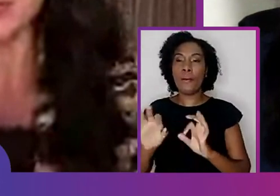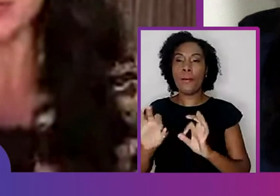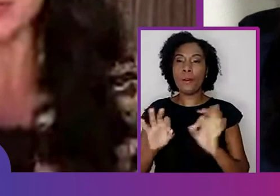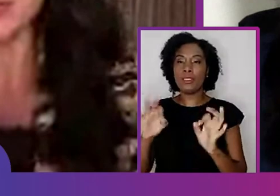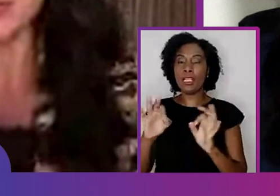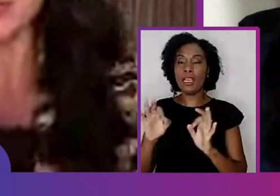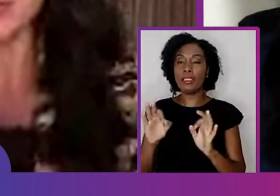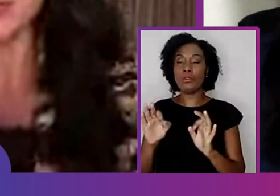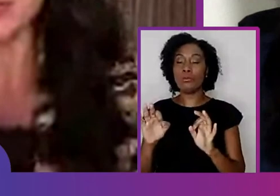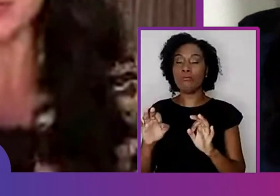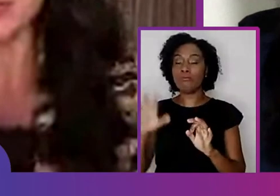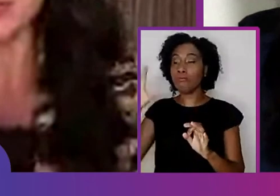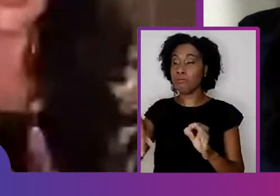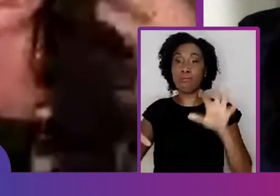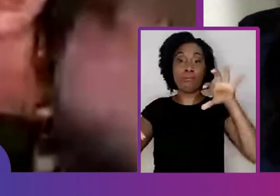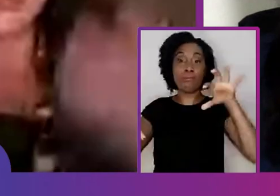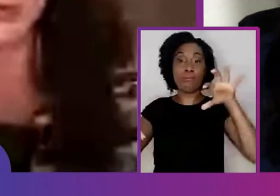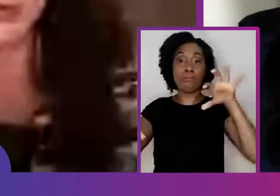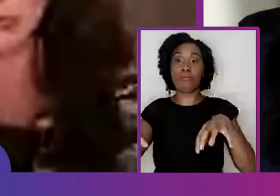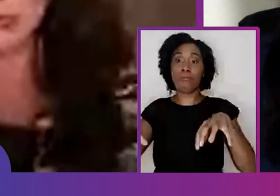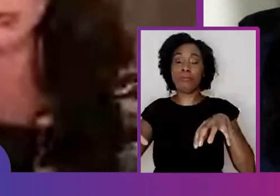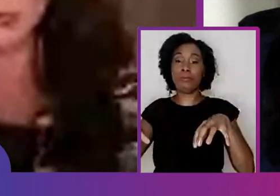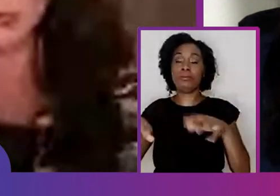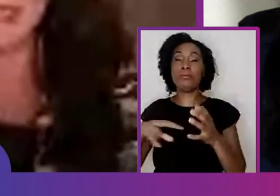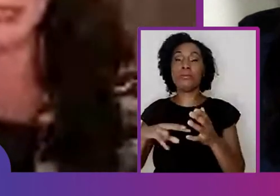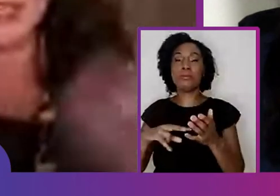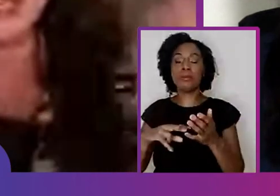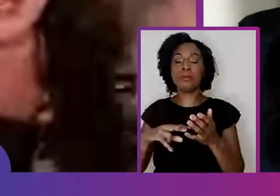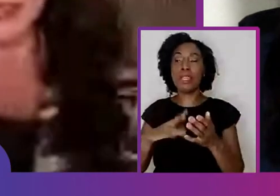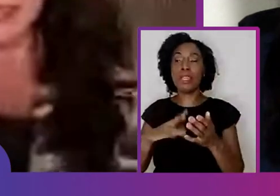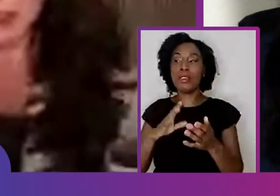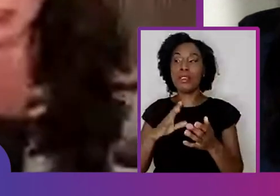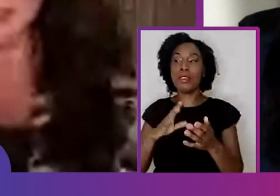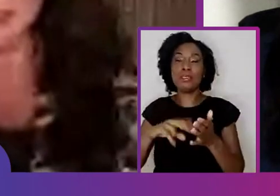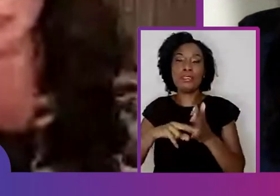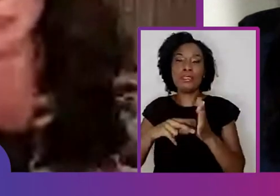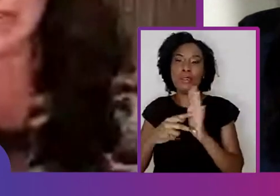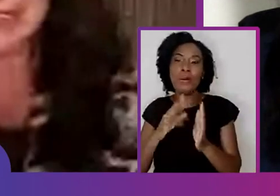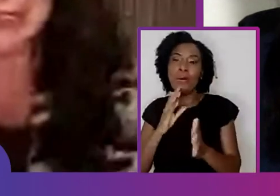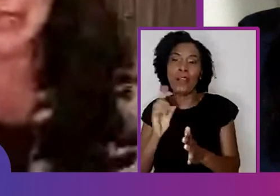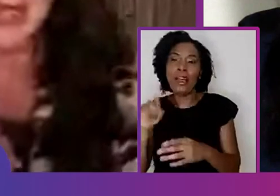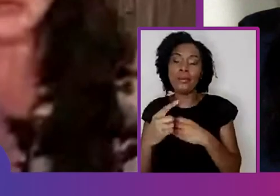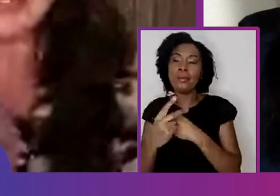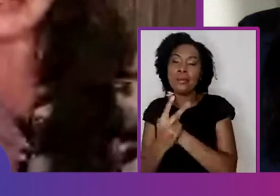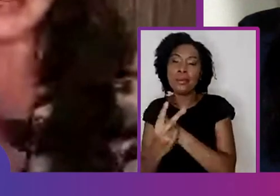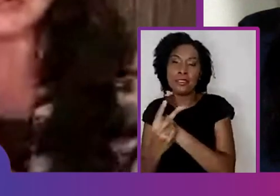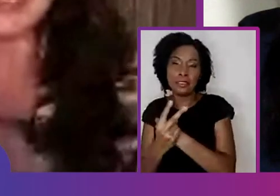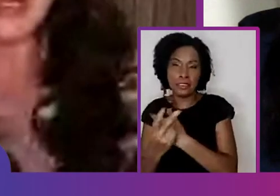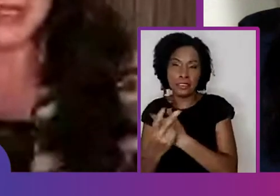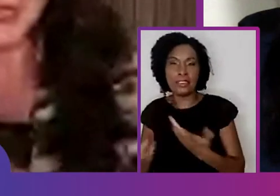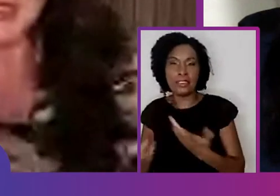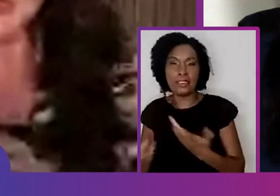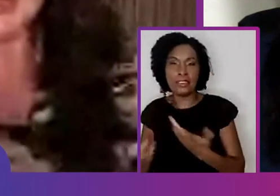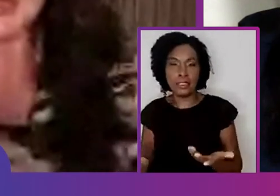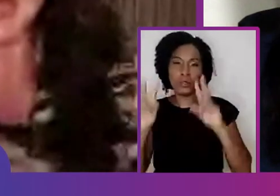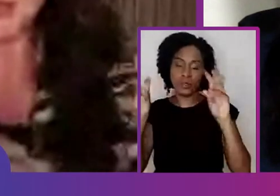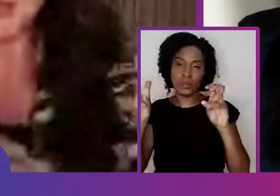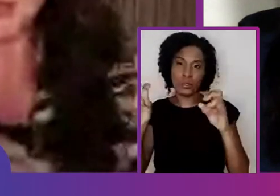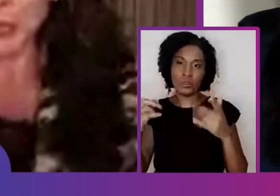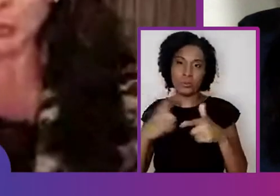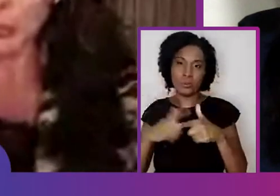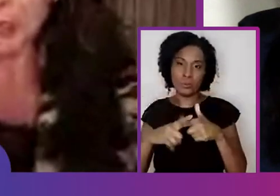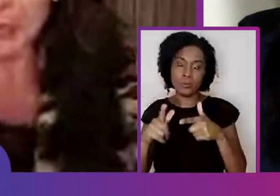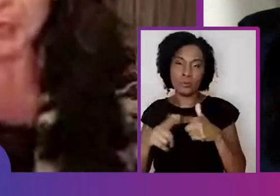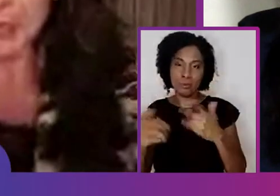são uma forma de proteger, que o nosso cérebro usa para nos proteger de situações tão adversas, mas eu queria antes passar